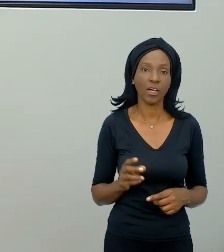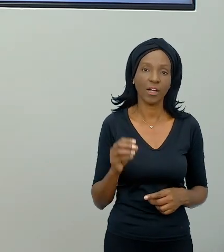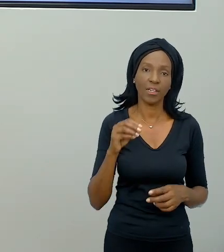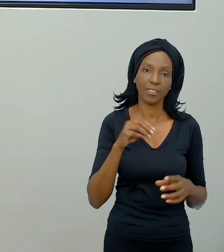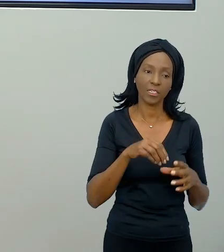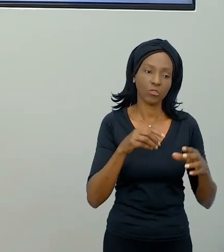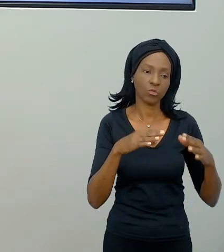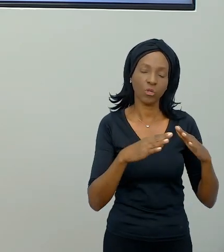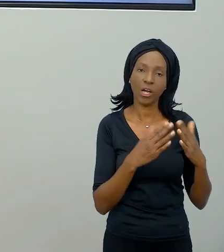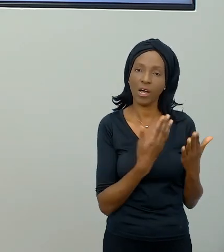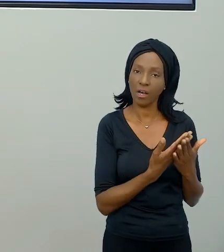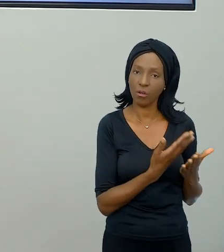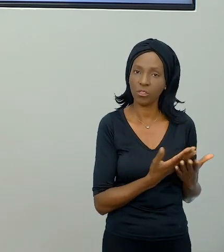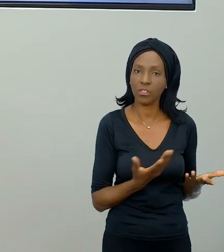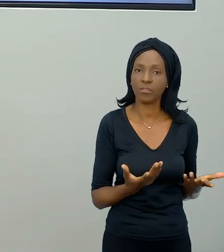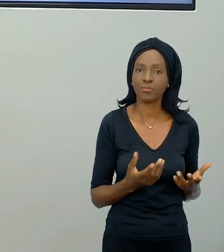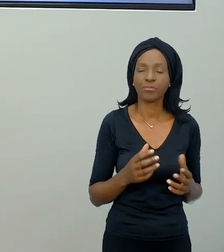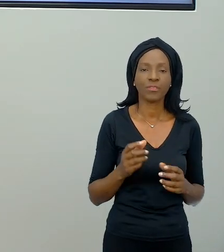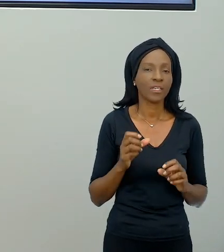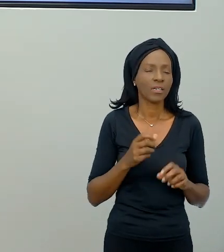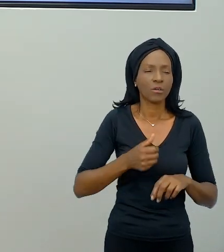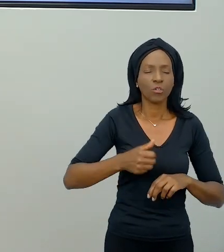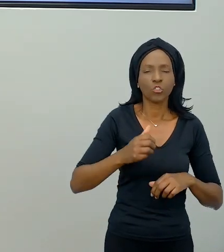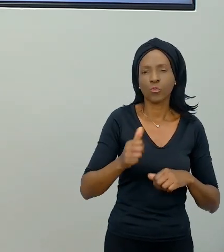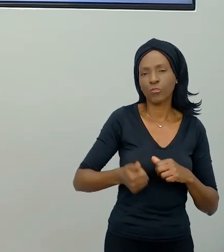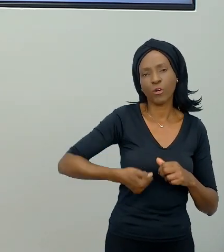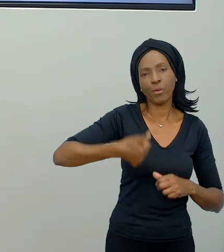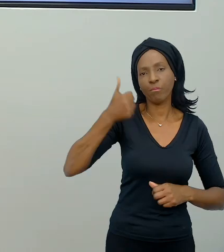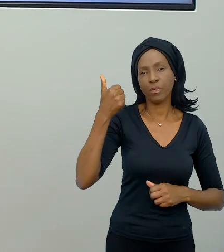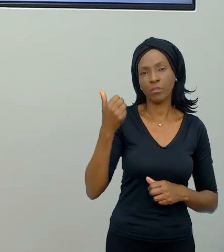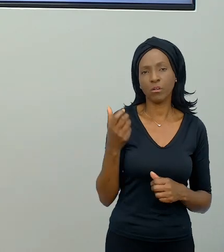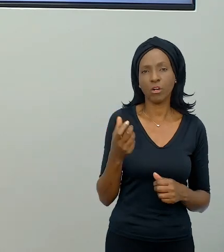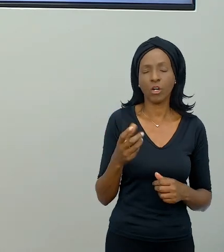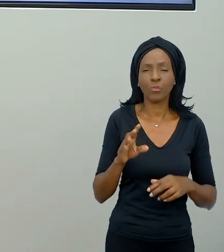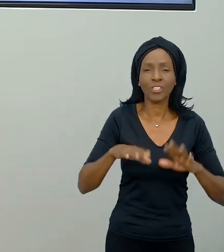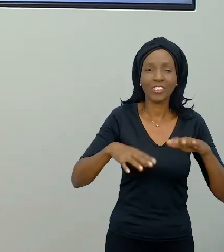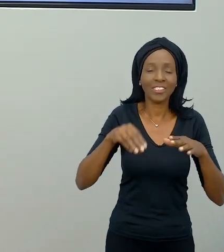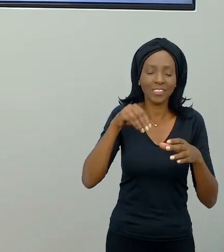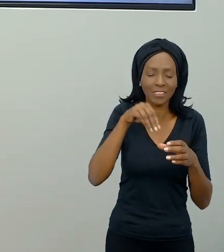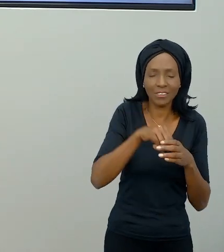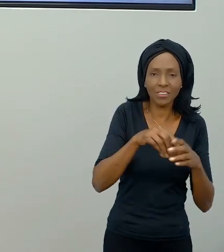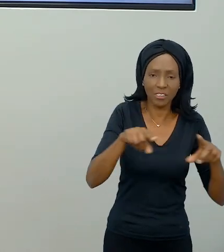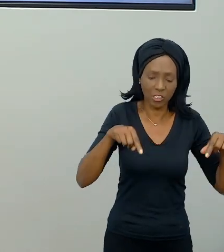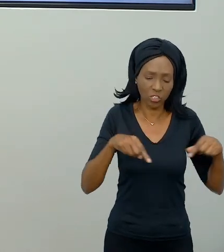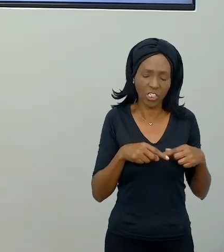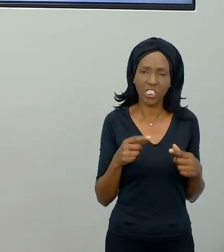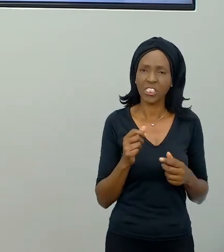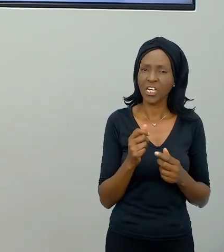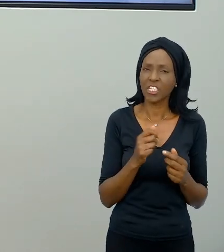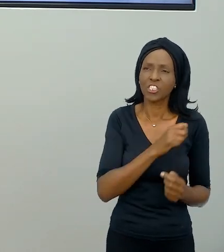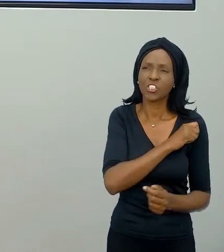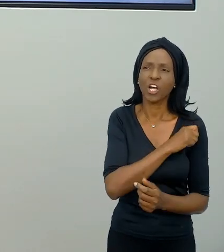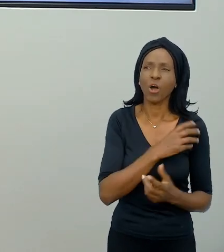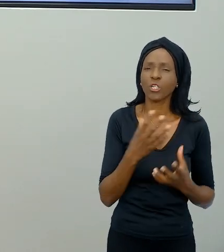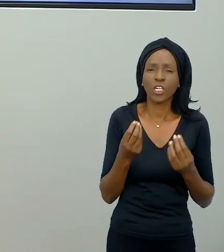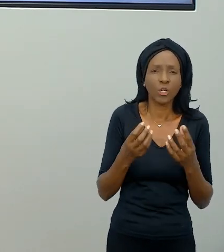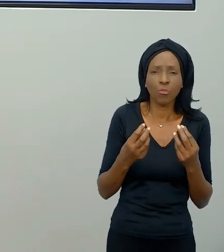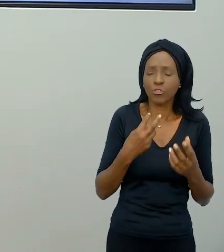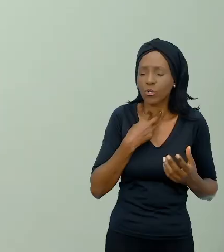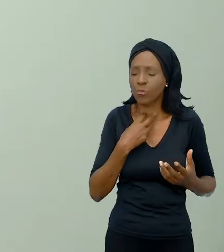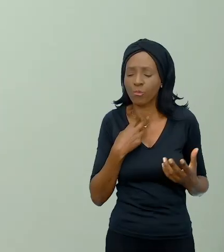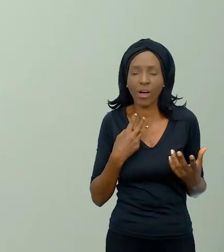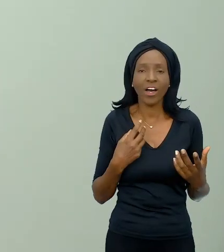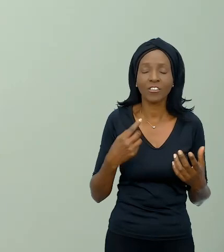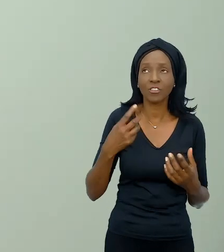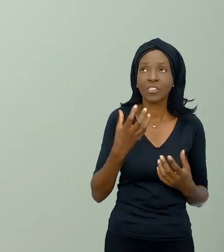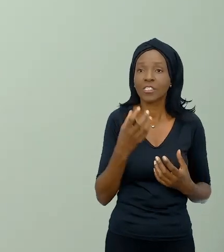não sabe muito bem, né? Às vezes está tão atarefado na sala de aula, eu queria pensar em alguma coisa diferente. Está aí, metodologia Word Café. A